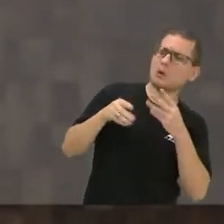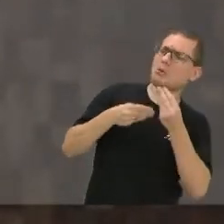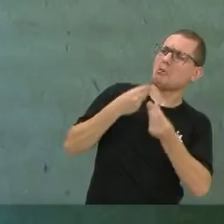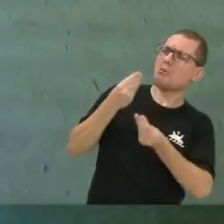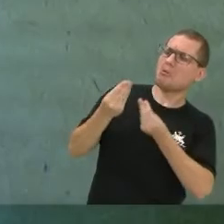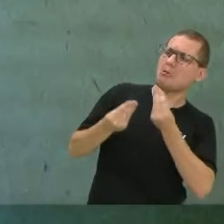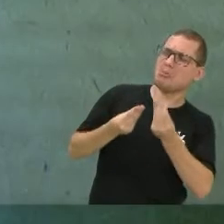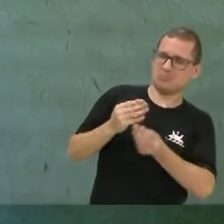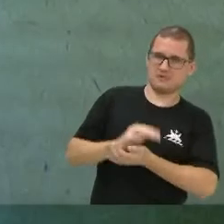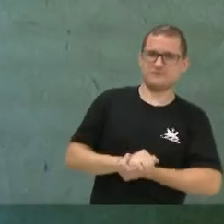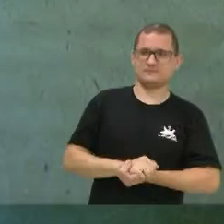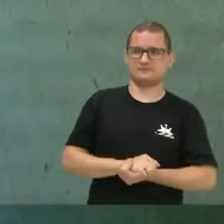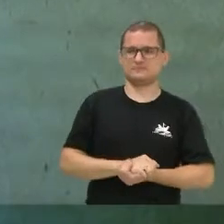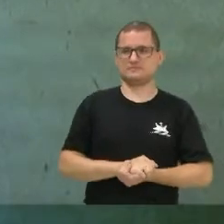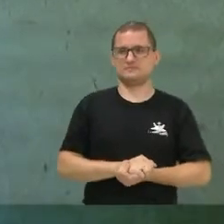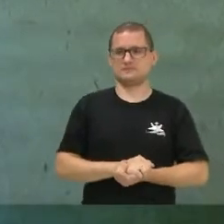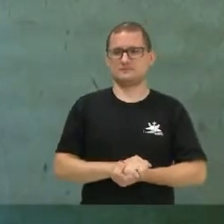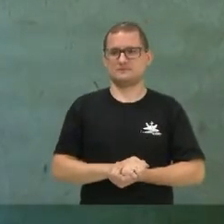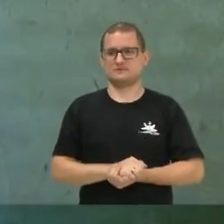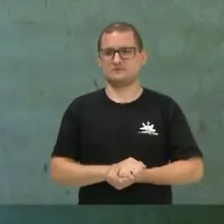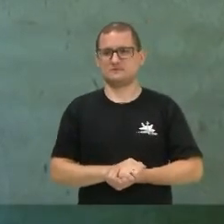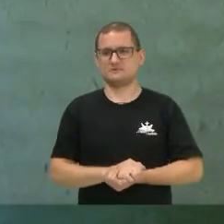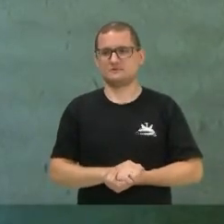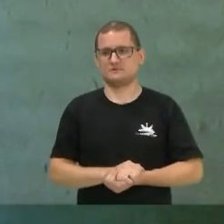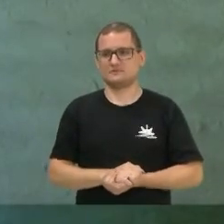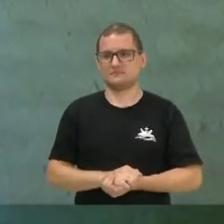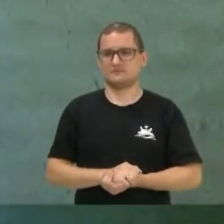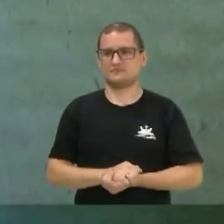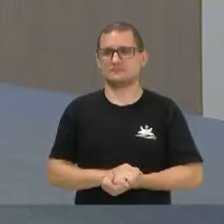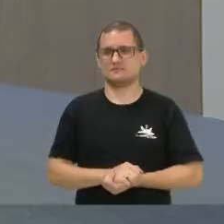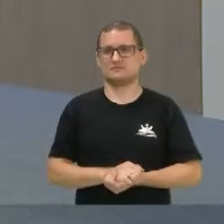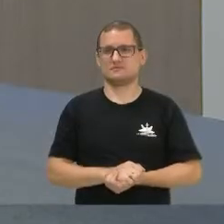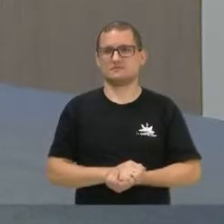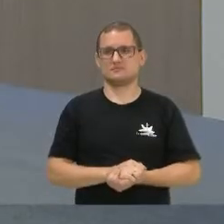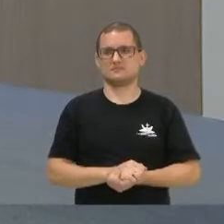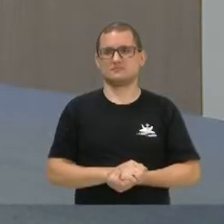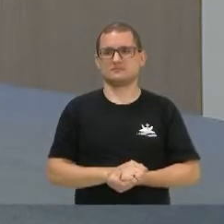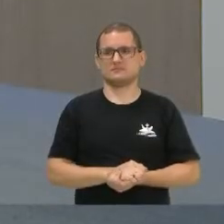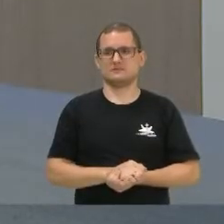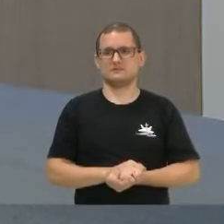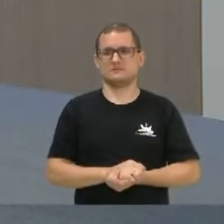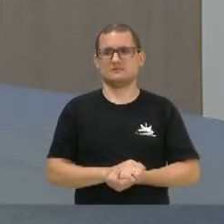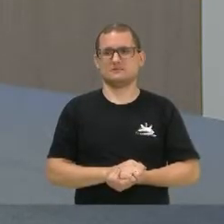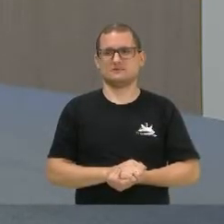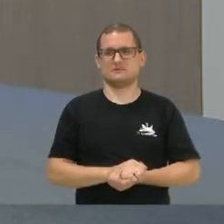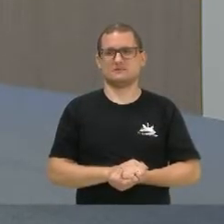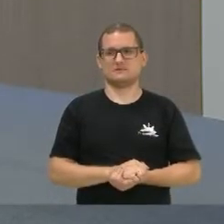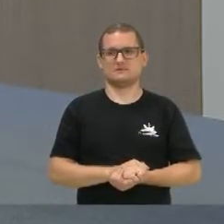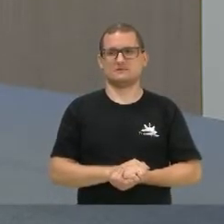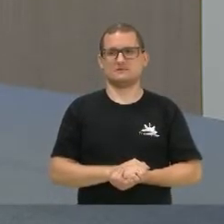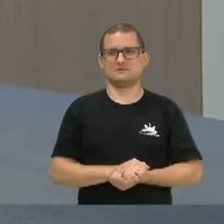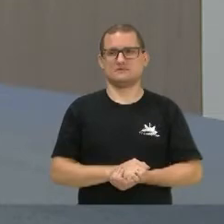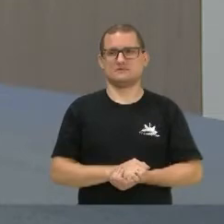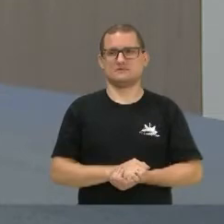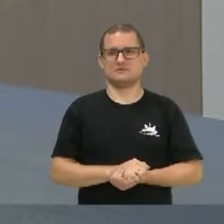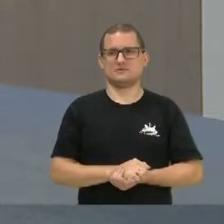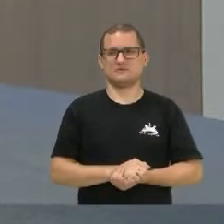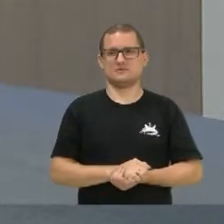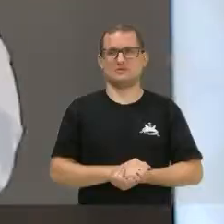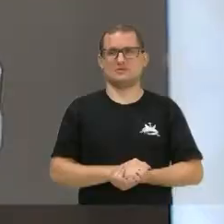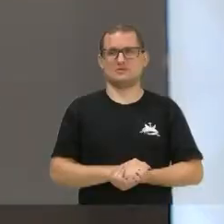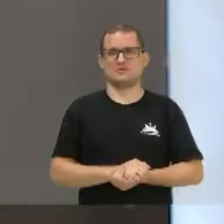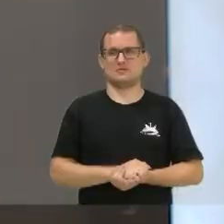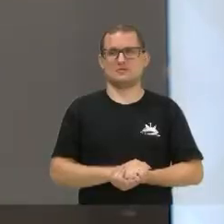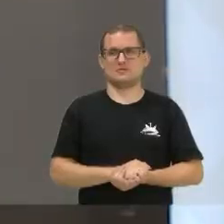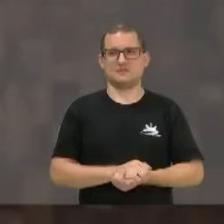dos que o segundo a contemplavam caramba o nosso amigo